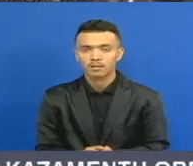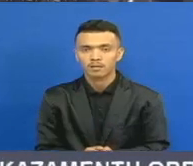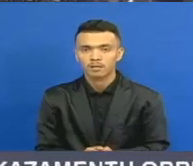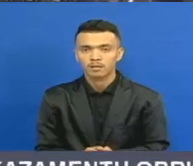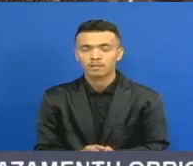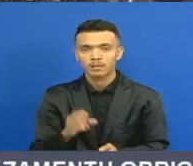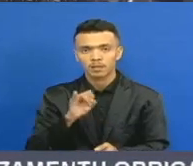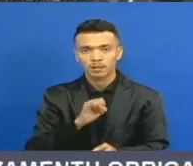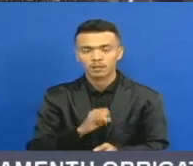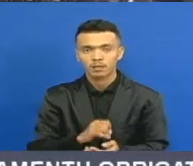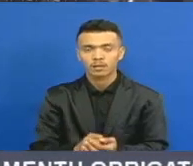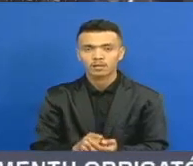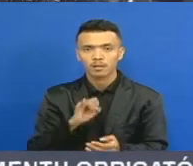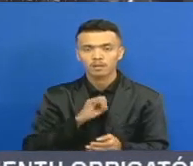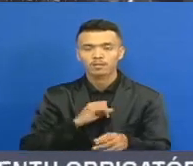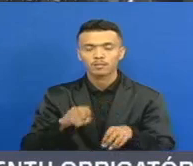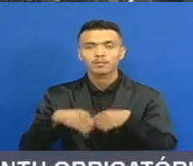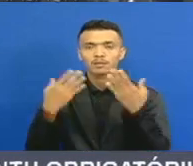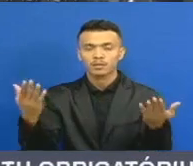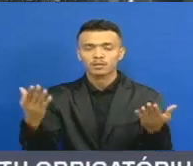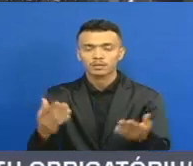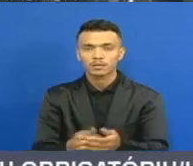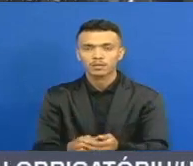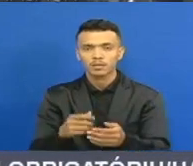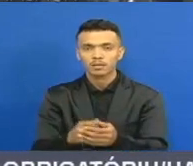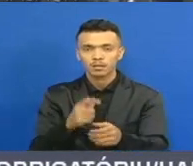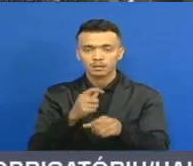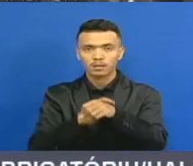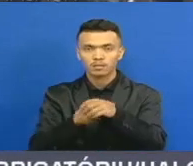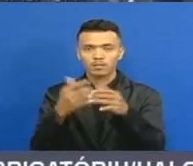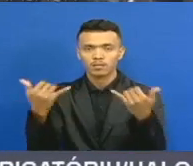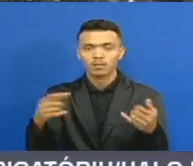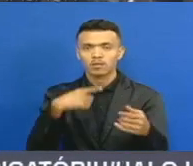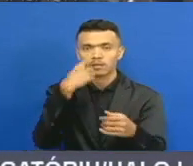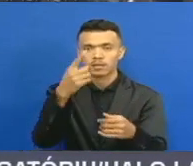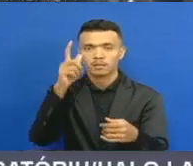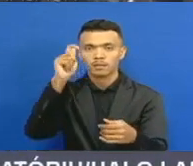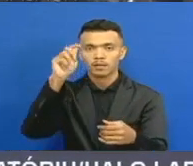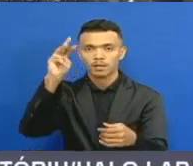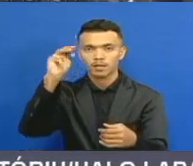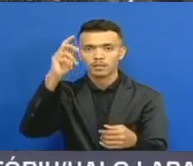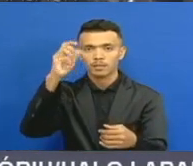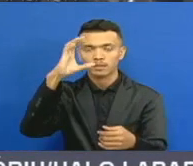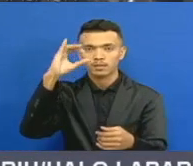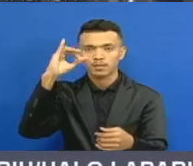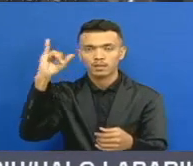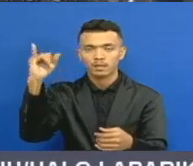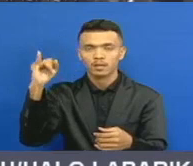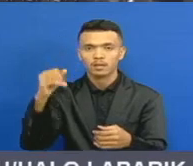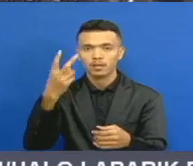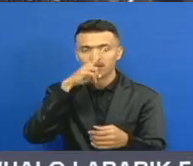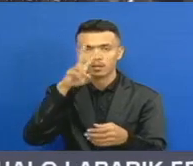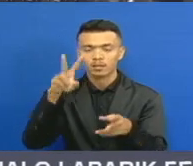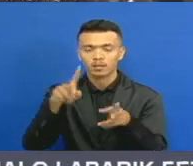minha barriga está com água hal se dá quanto é, tem muita né, agora há muita gente que vai MTCI, harito companhia de bebê, mas caro ali a